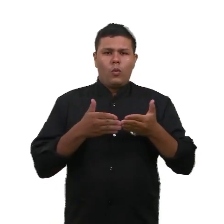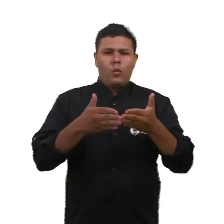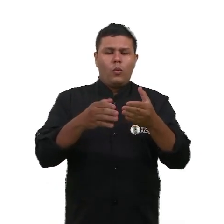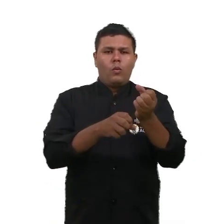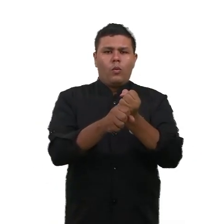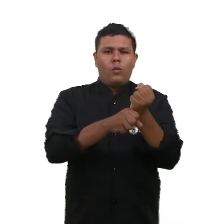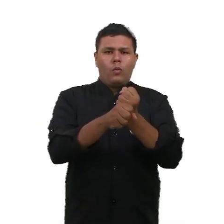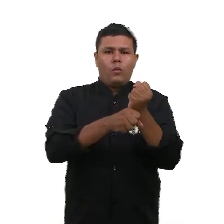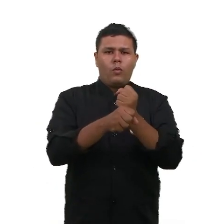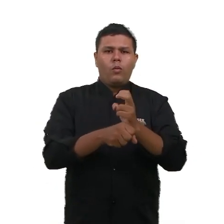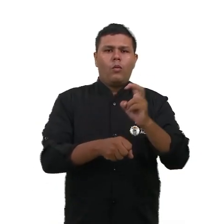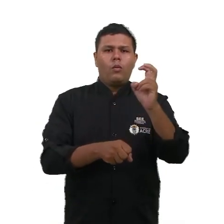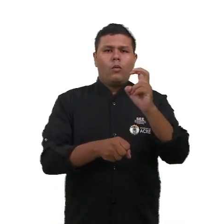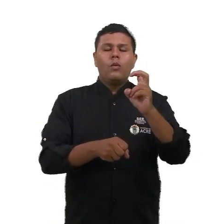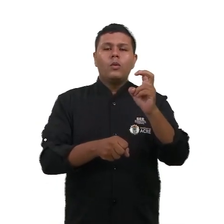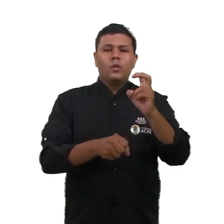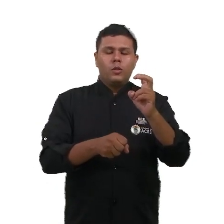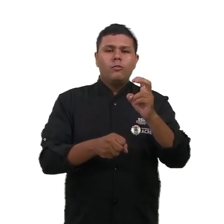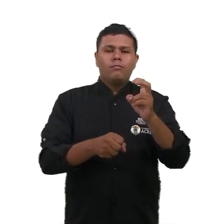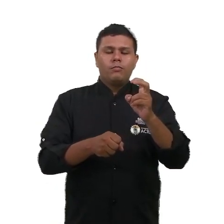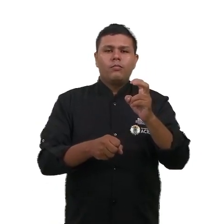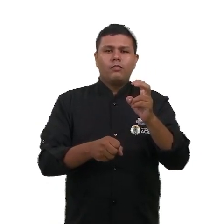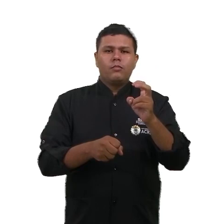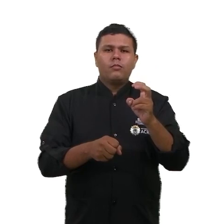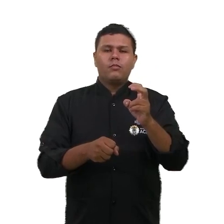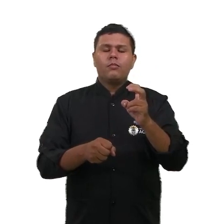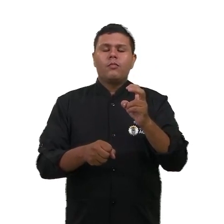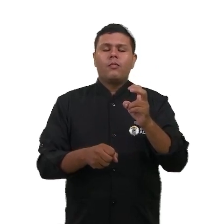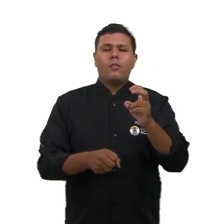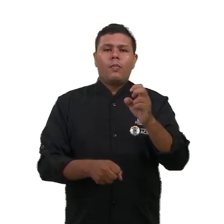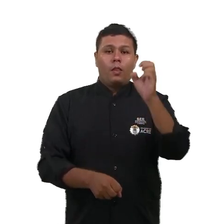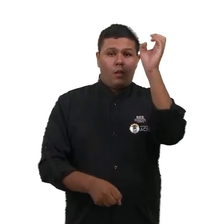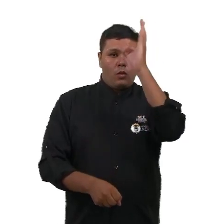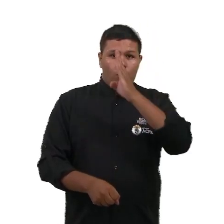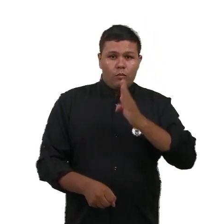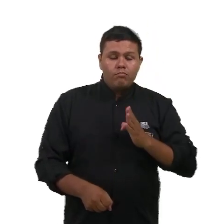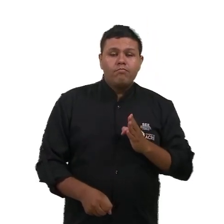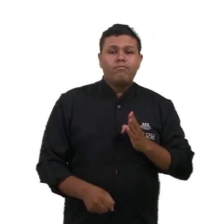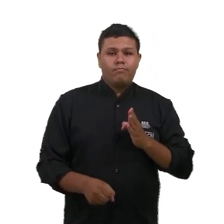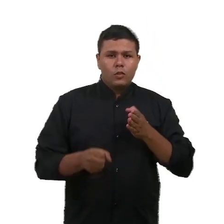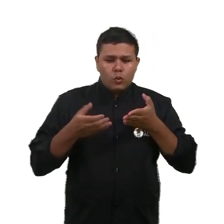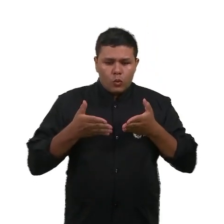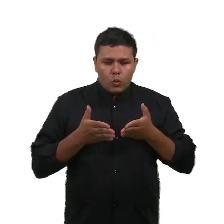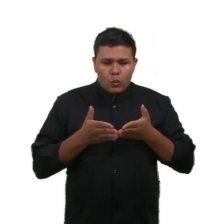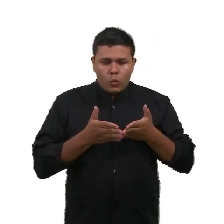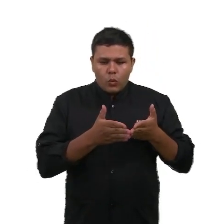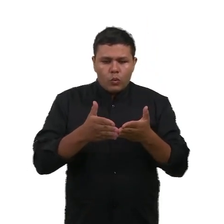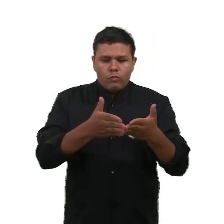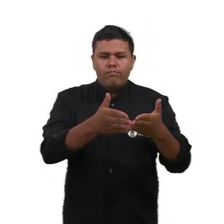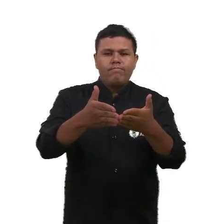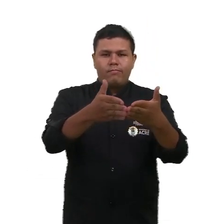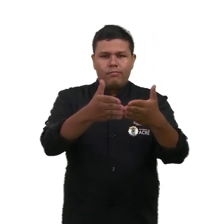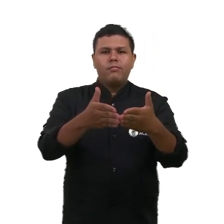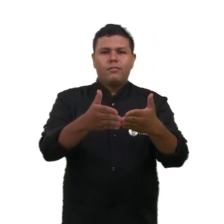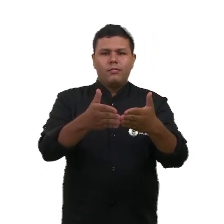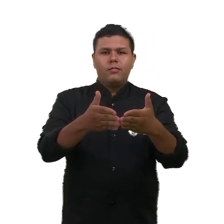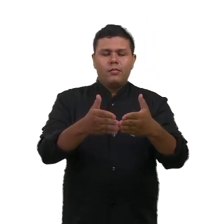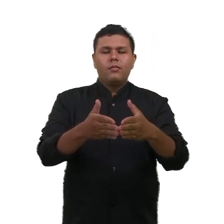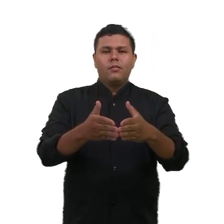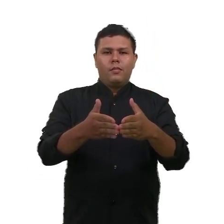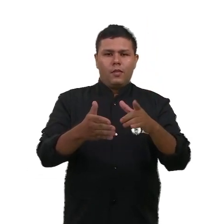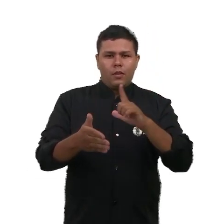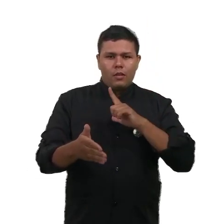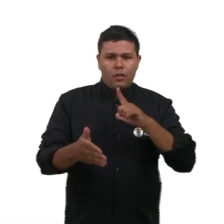passou até aqui pelo Brasil, olha aí, ó. Tá? Ele que lançou o livro A Origem das Espécies em